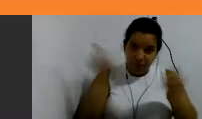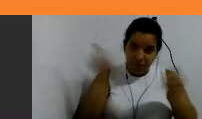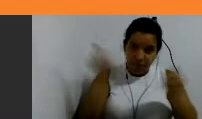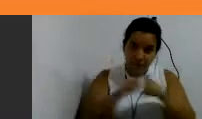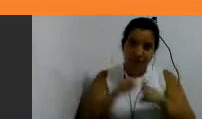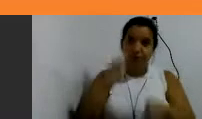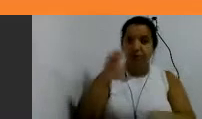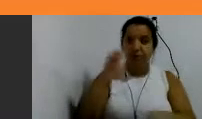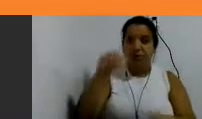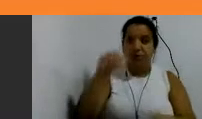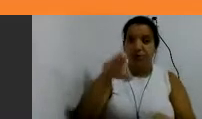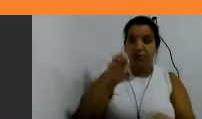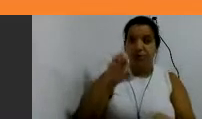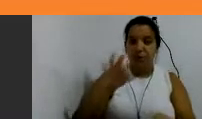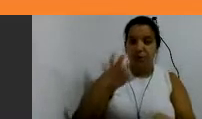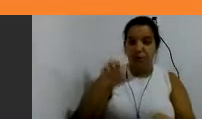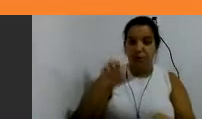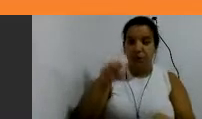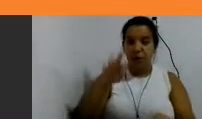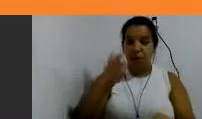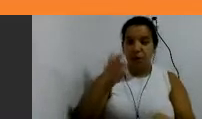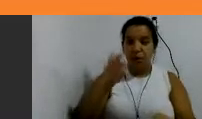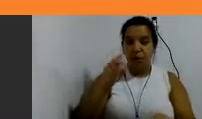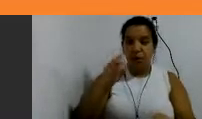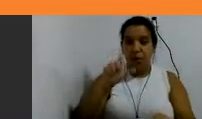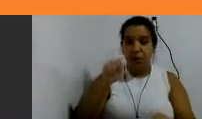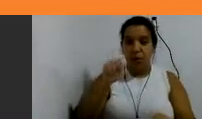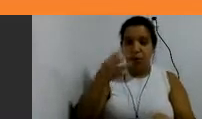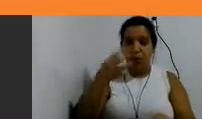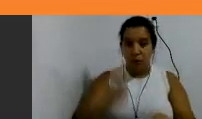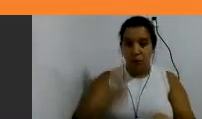cinetoplasto anterior ao núcleo.